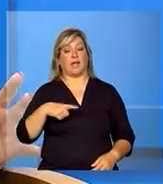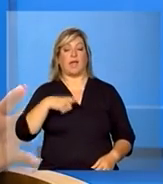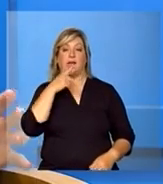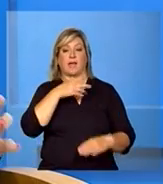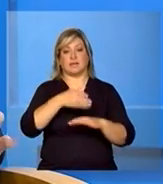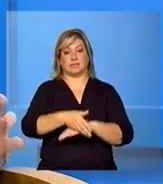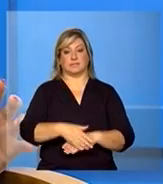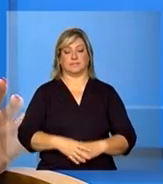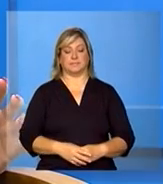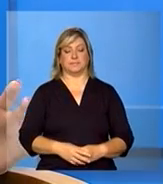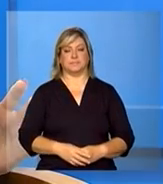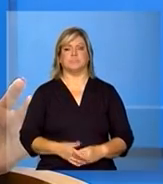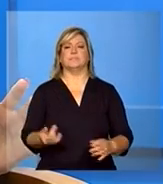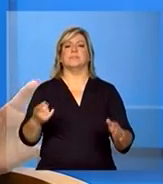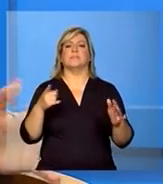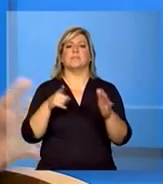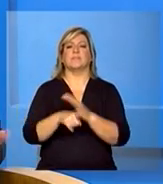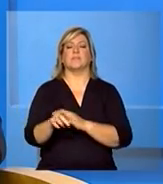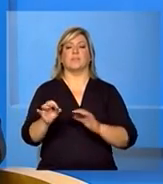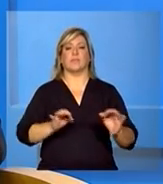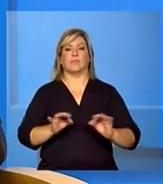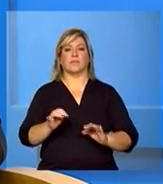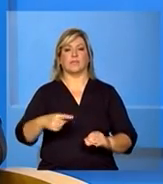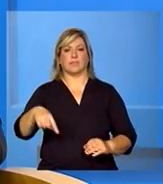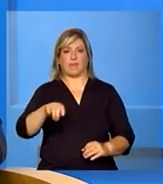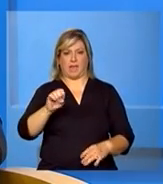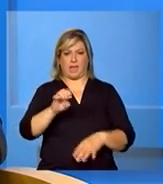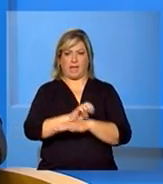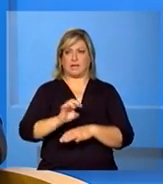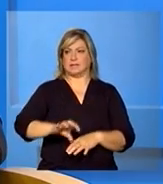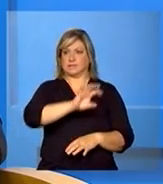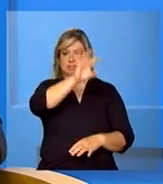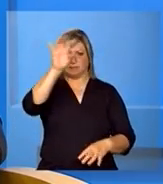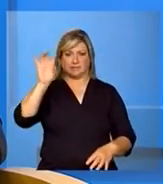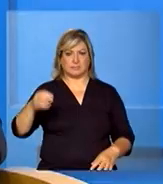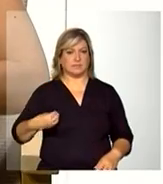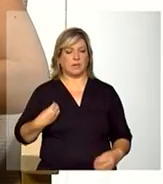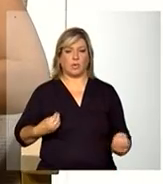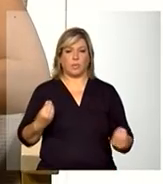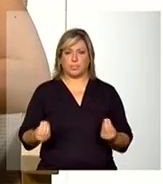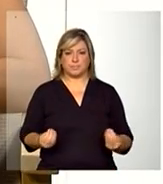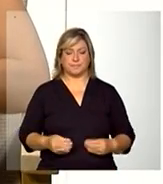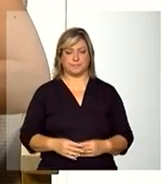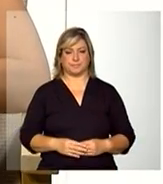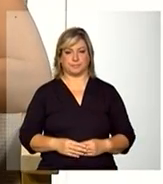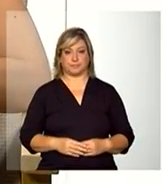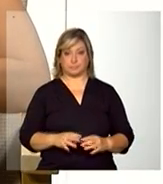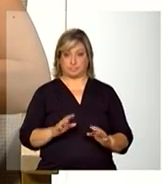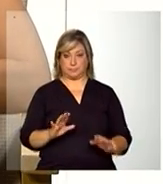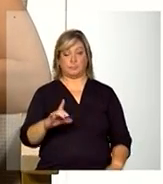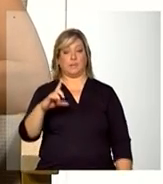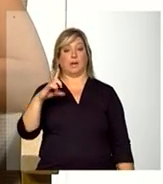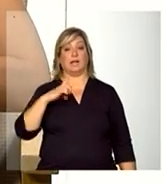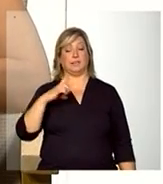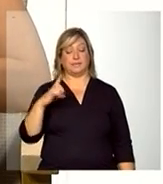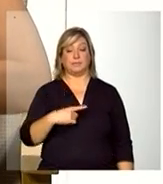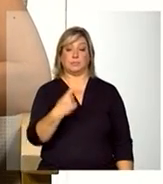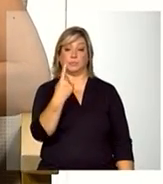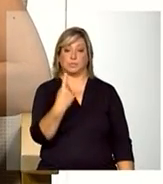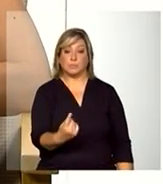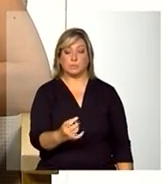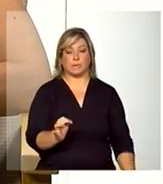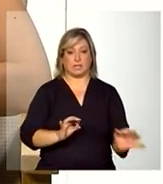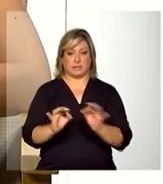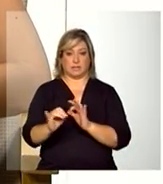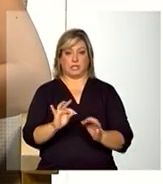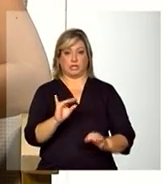administradores eles e é por estado que funciona É assim existe e um administrador titular e um